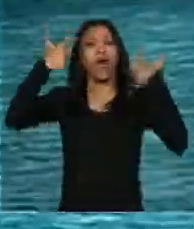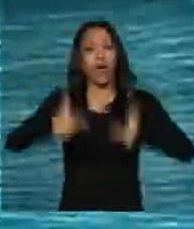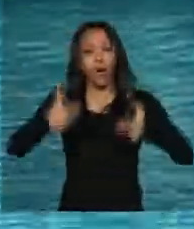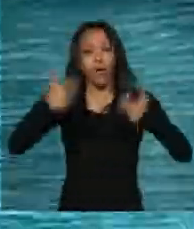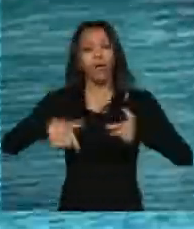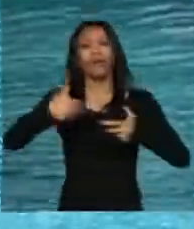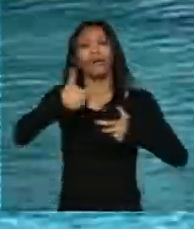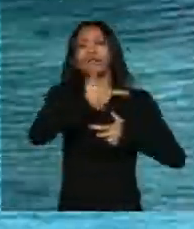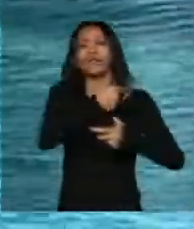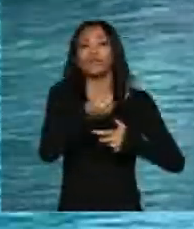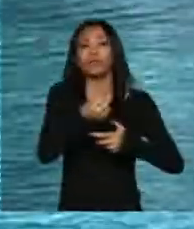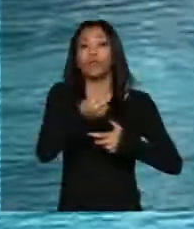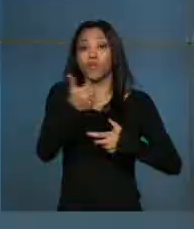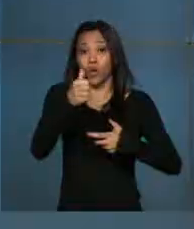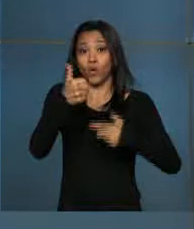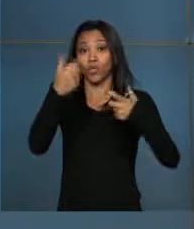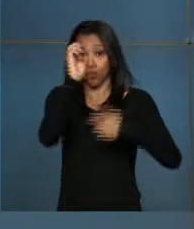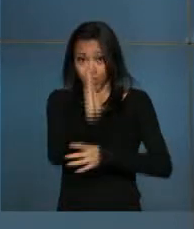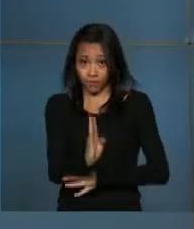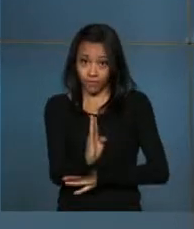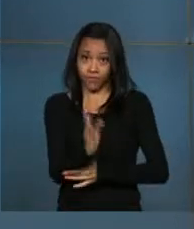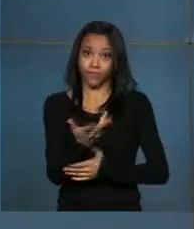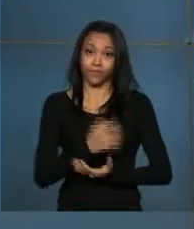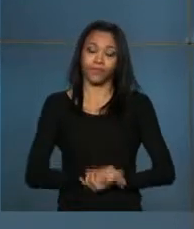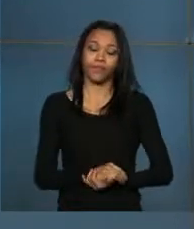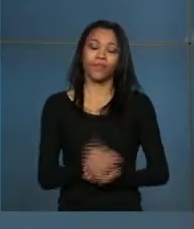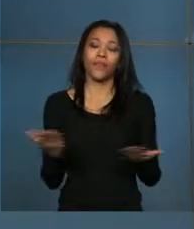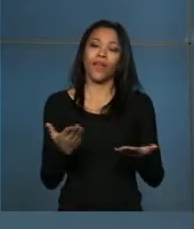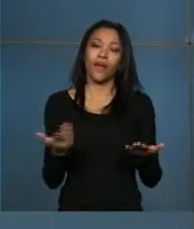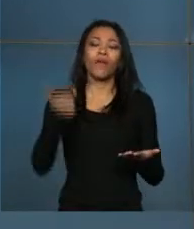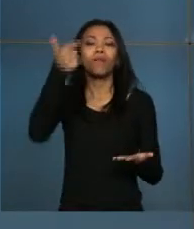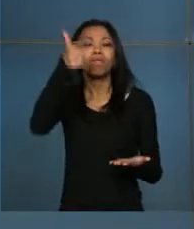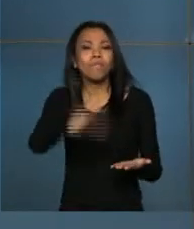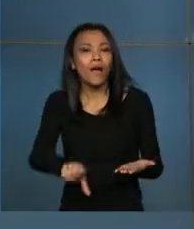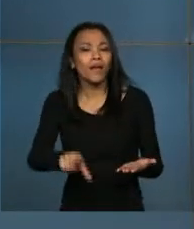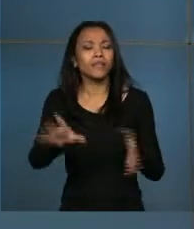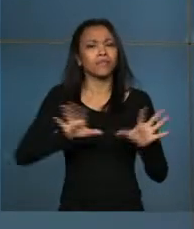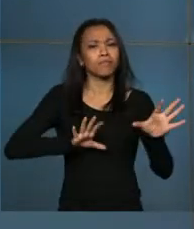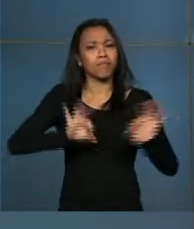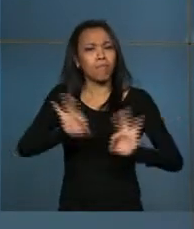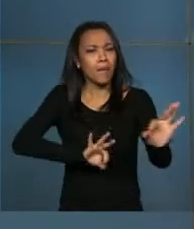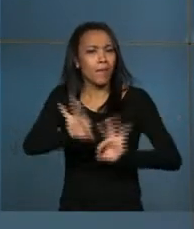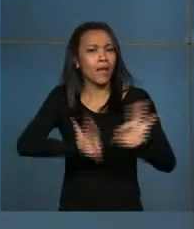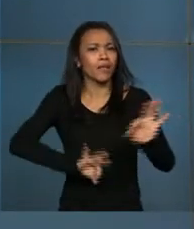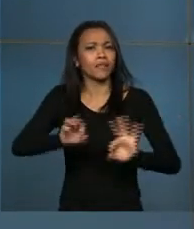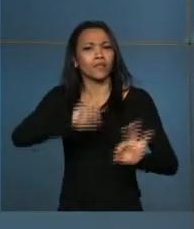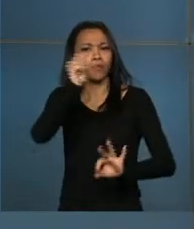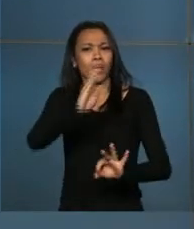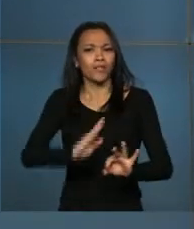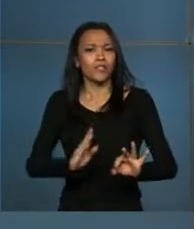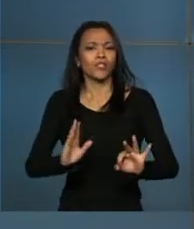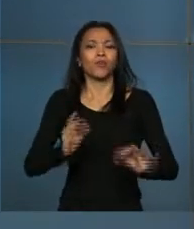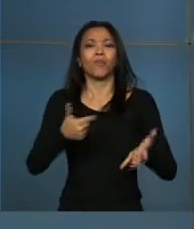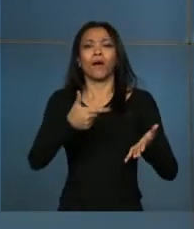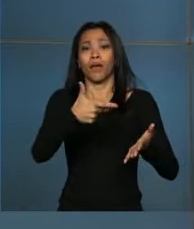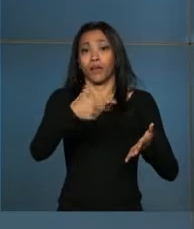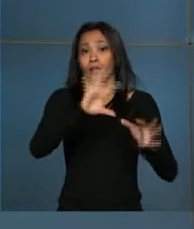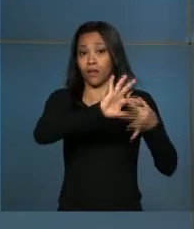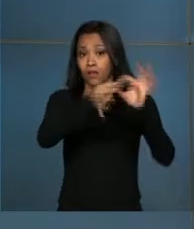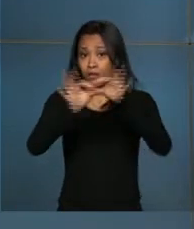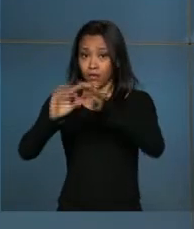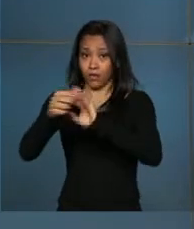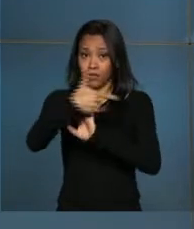em 2011 no Brasil. E agora vamos saber mais sobre a preparação do Brasil para os Jogos Olímpicos de